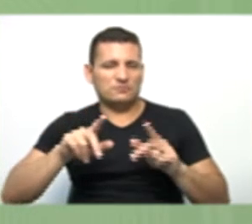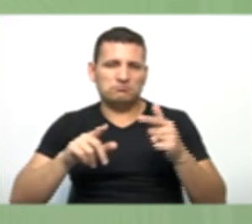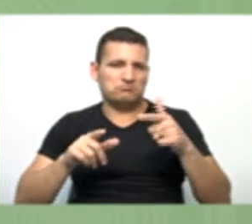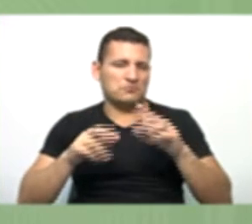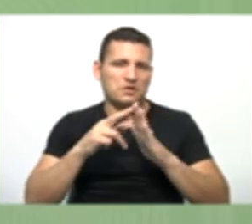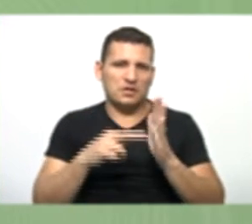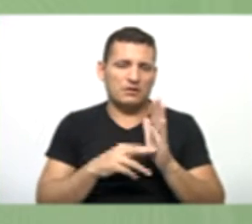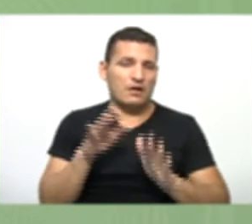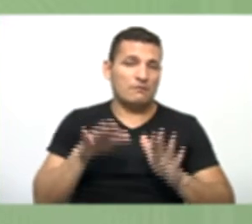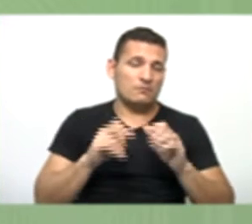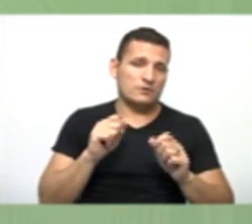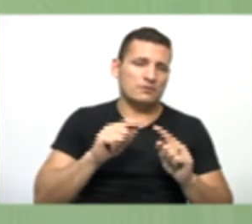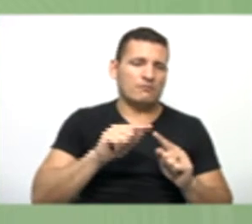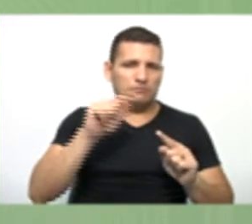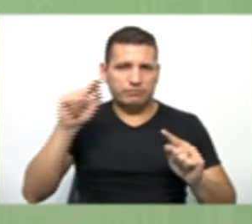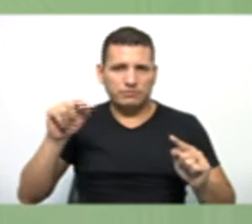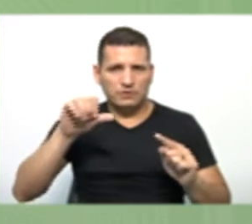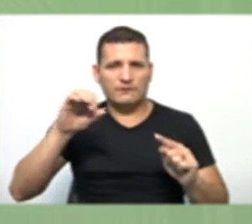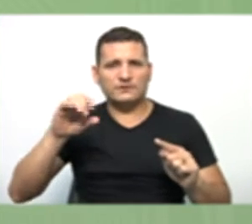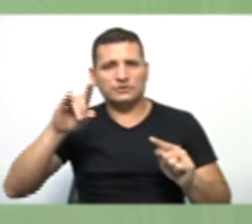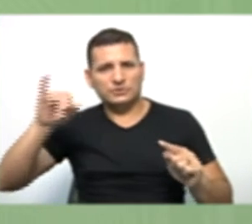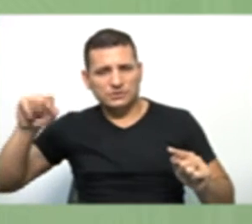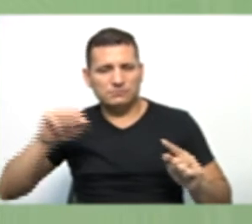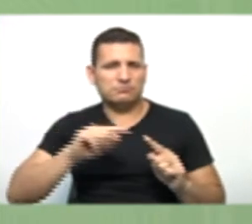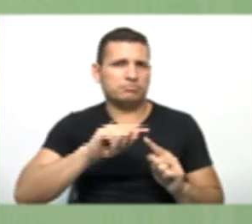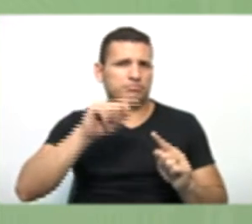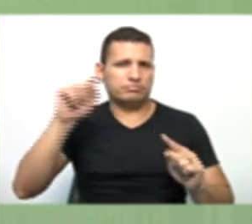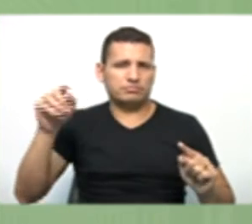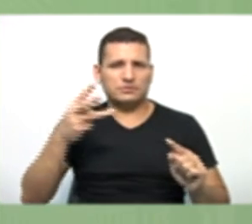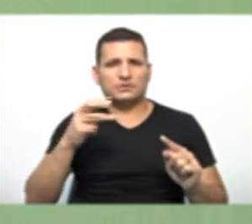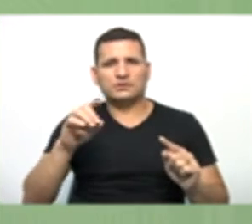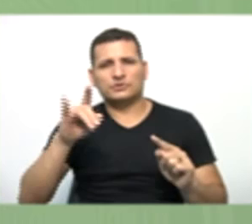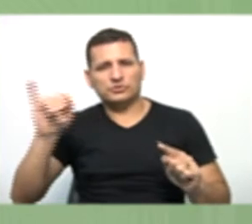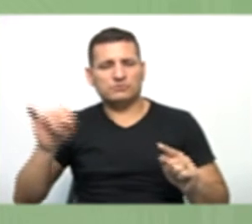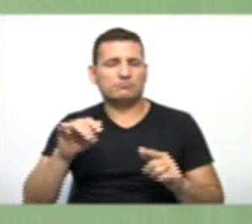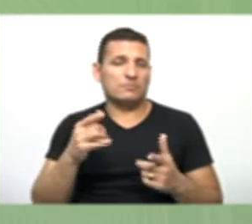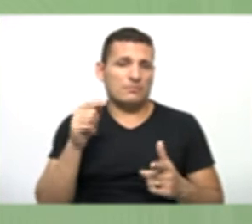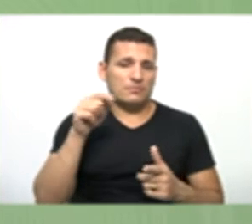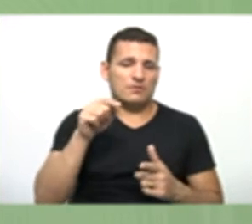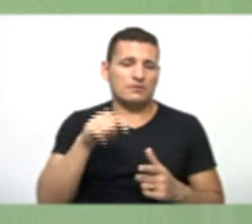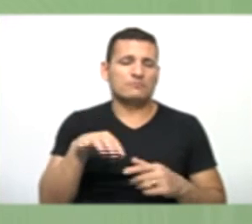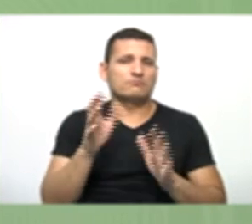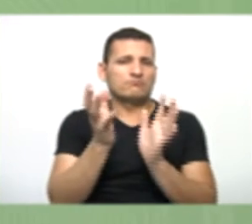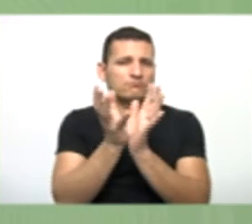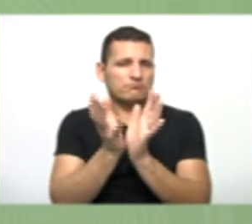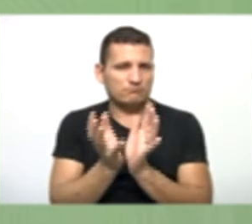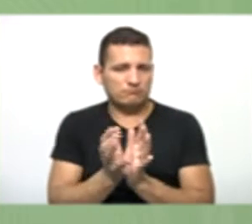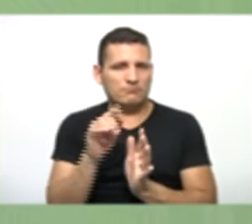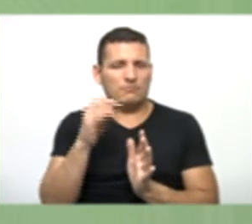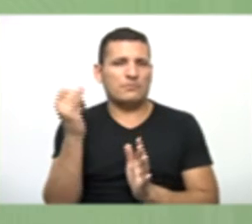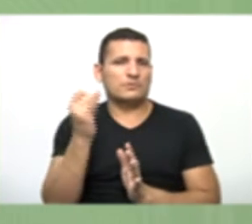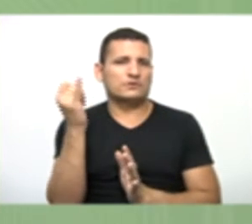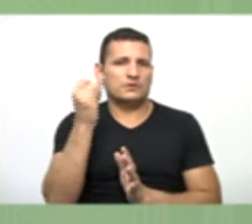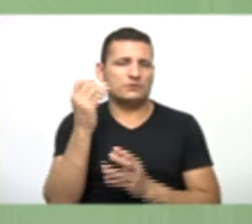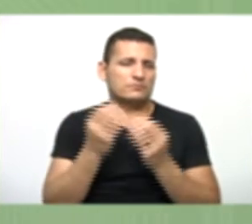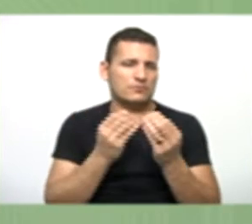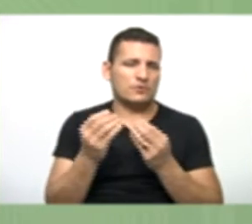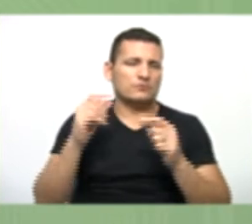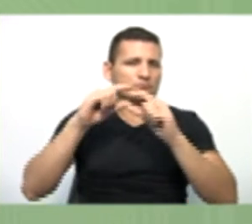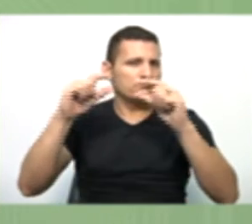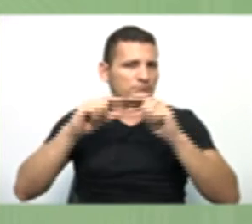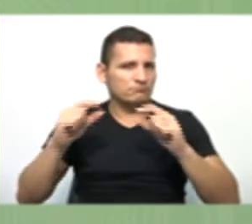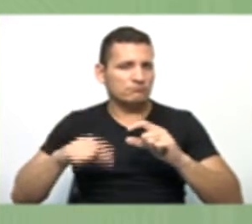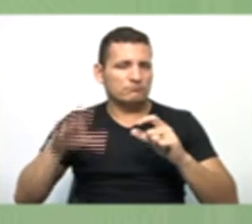pode ser com 90 dias, não tem uma sequência. Essa classificação vai ser importante na definição das nossas equações.